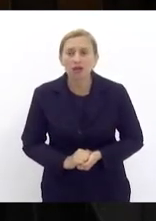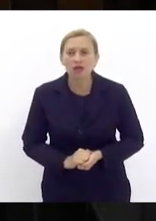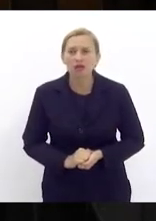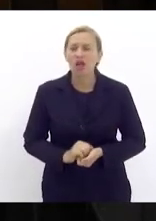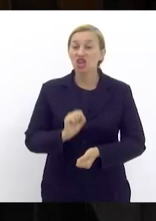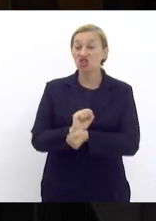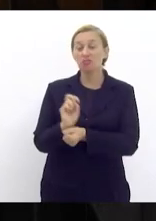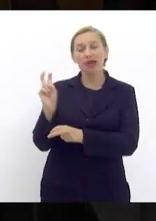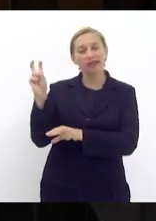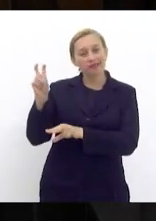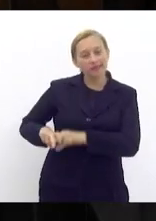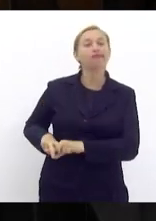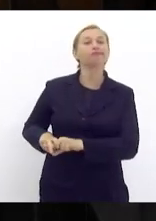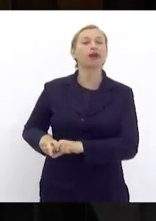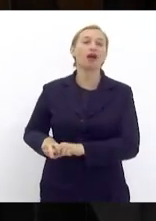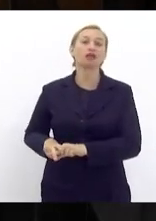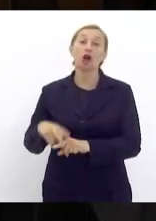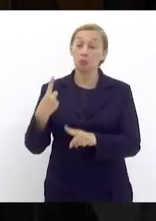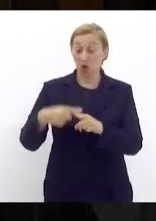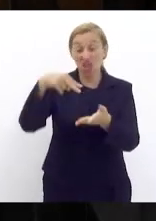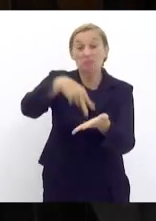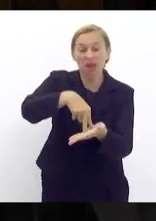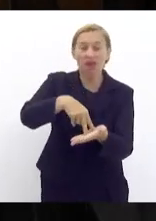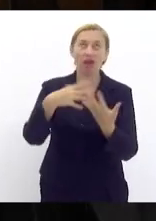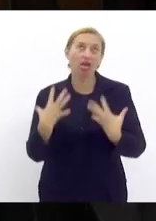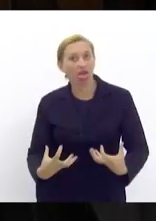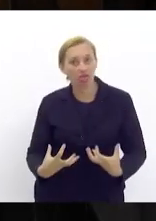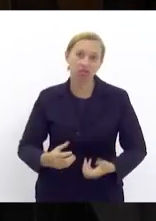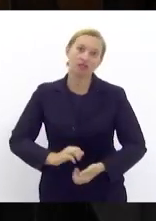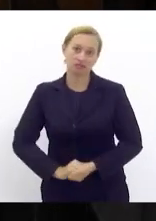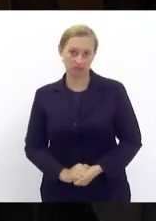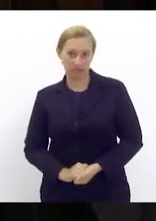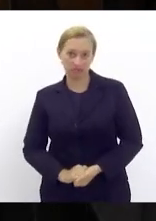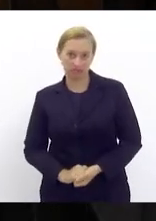Espera sentado, porque em pé cansa.